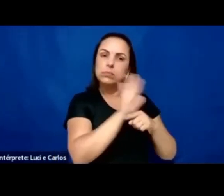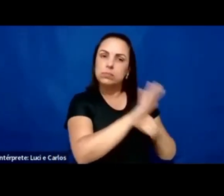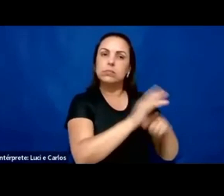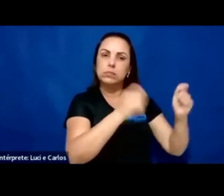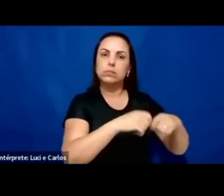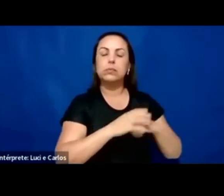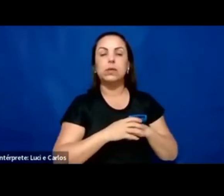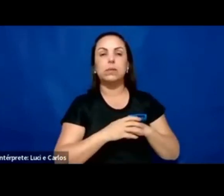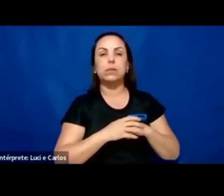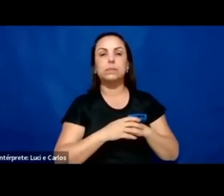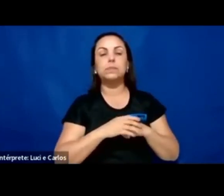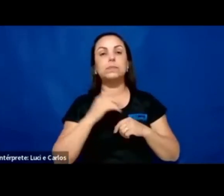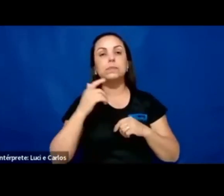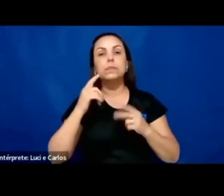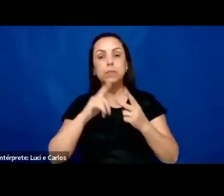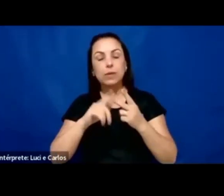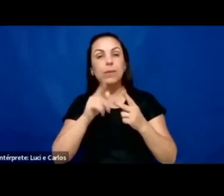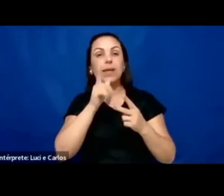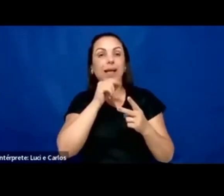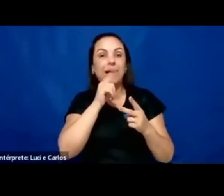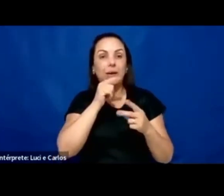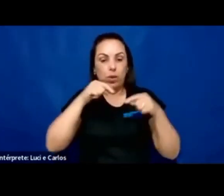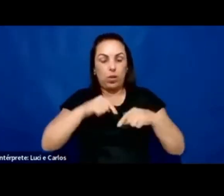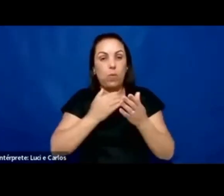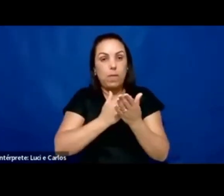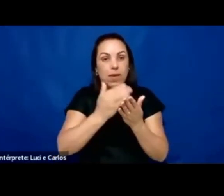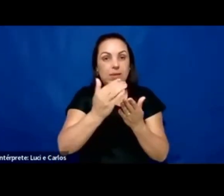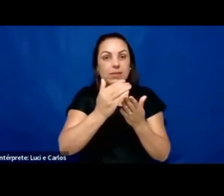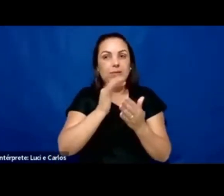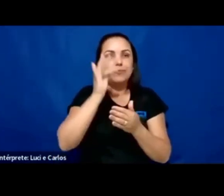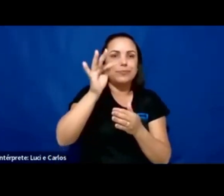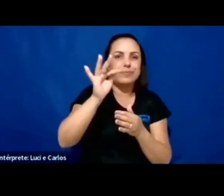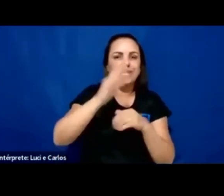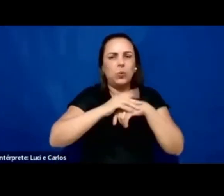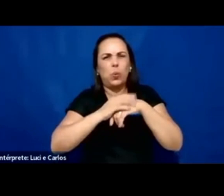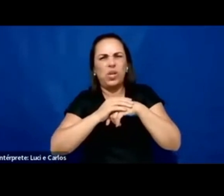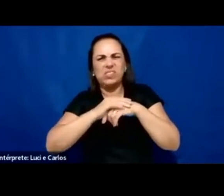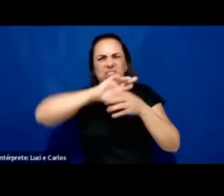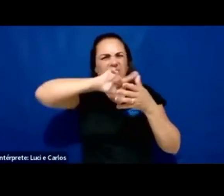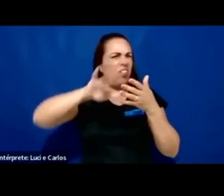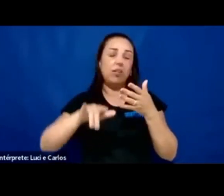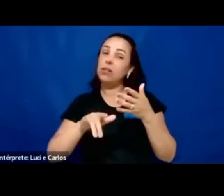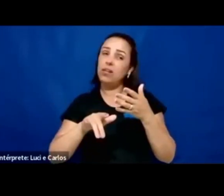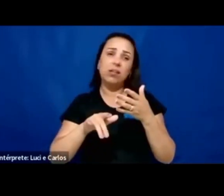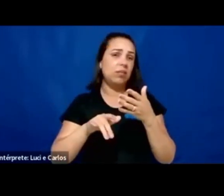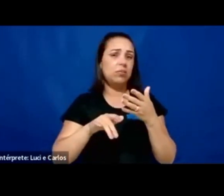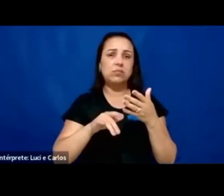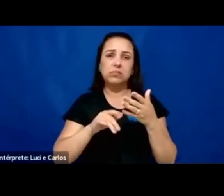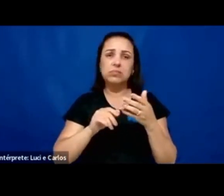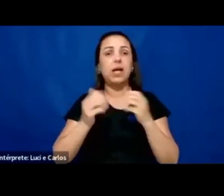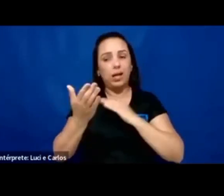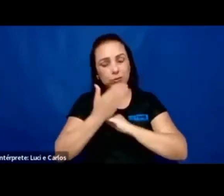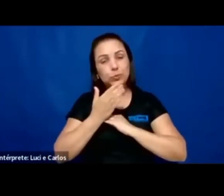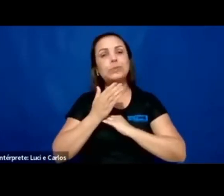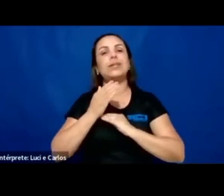água magneticamente, você muda os clusters. Então, esses clusters, uma água normal, geralmente eles